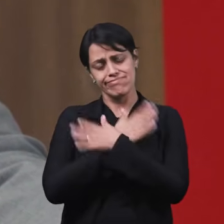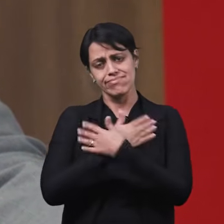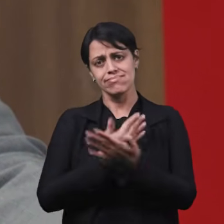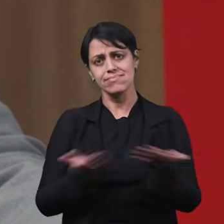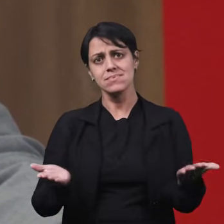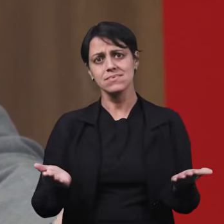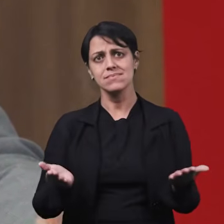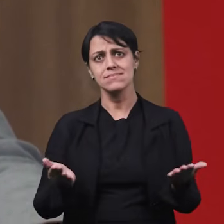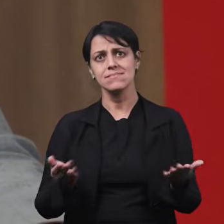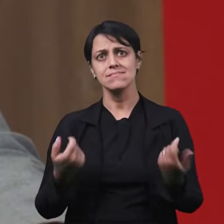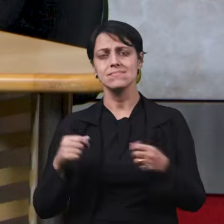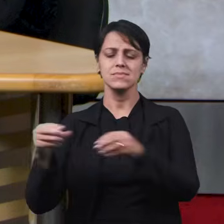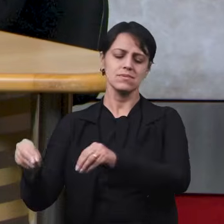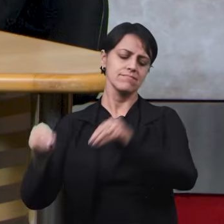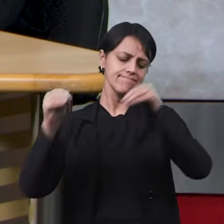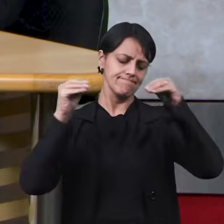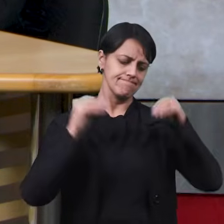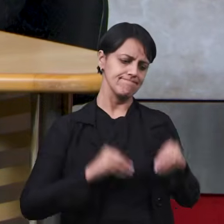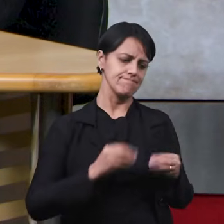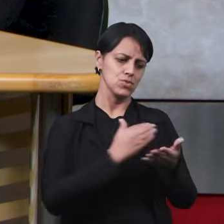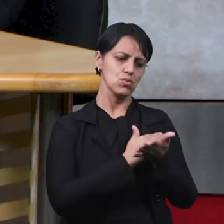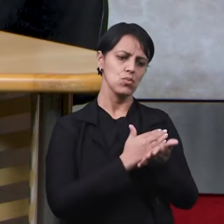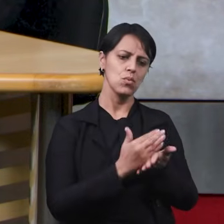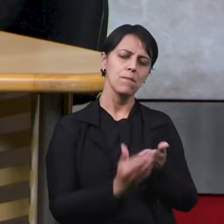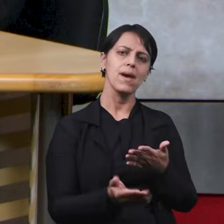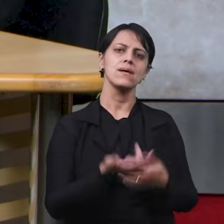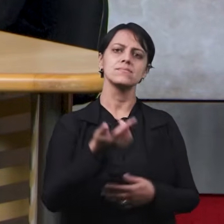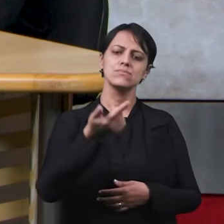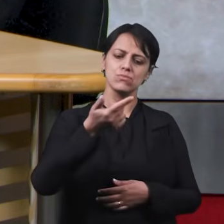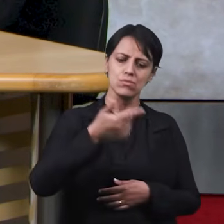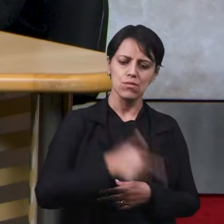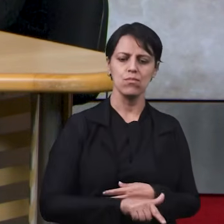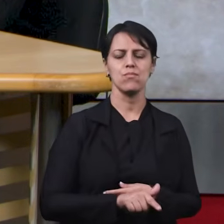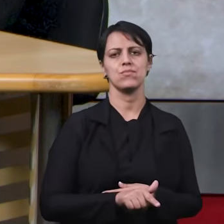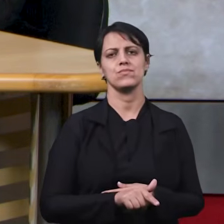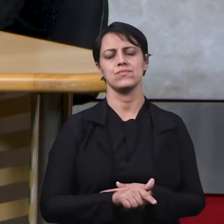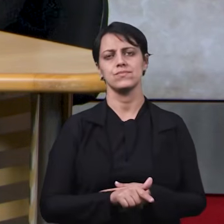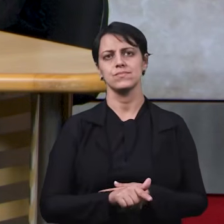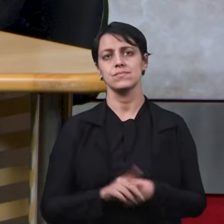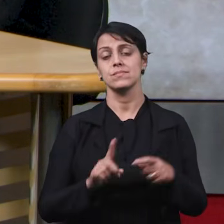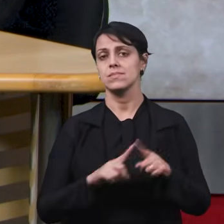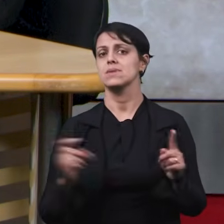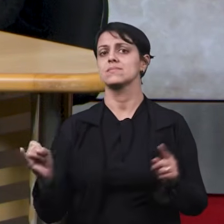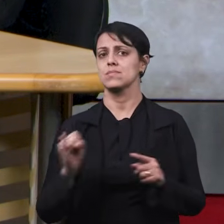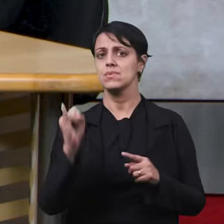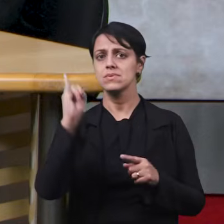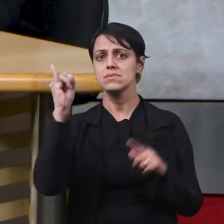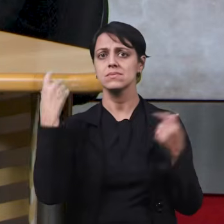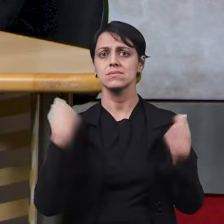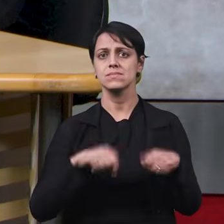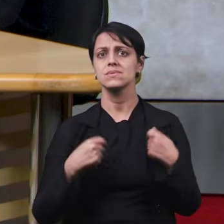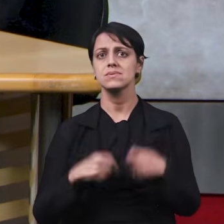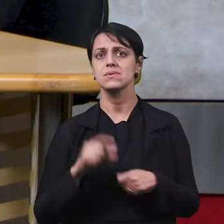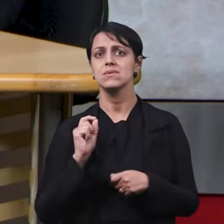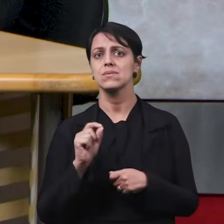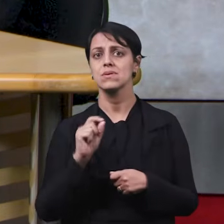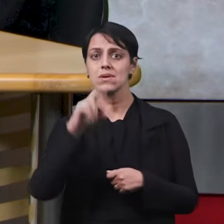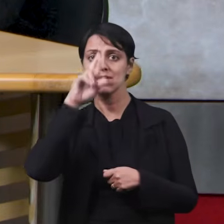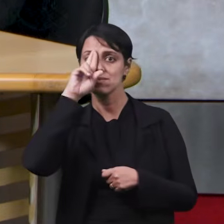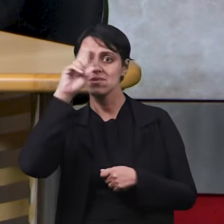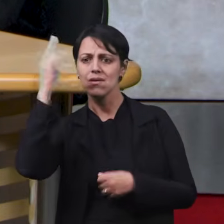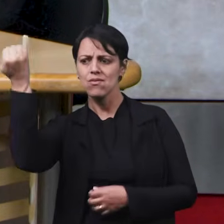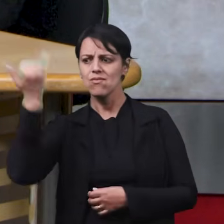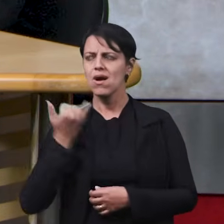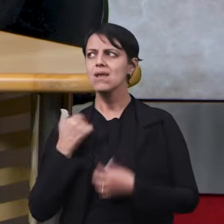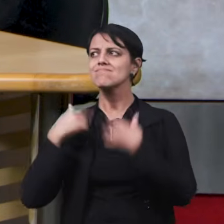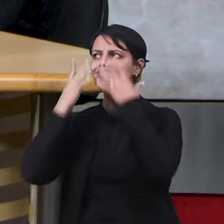eu trabalhava. Ia começar tudo de novo. Ia começar do zero. Tudo de novo, mas o importante era atender aquilo que o Senhor estava